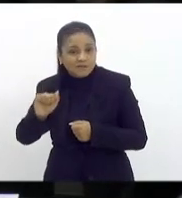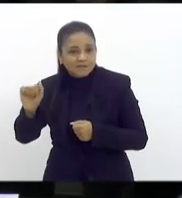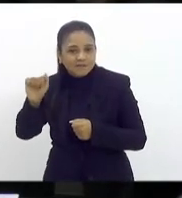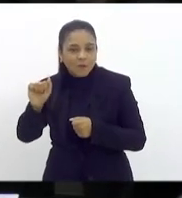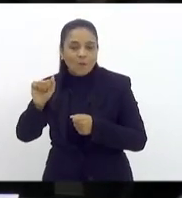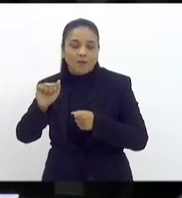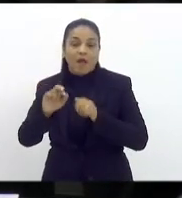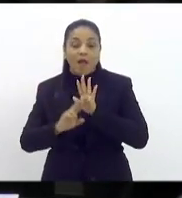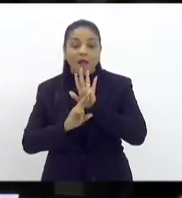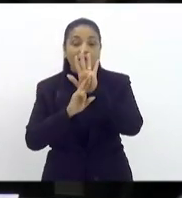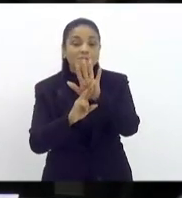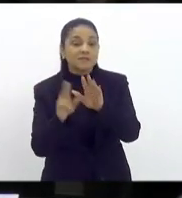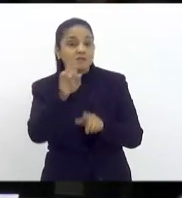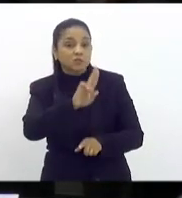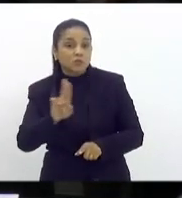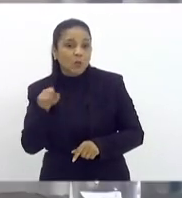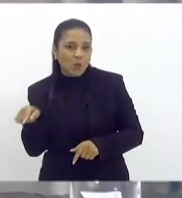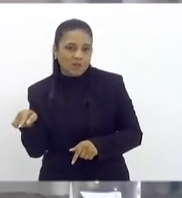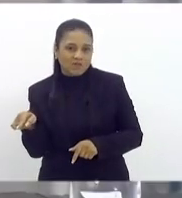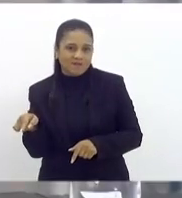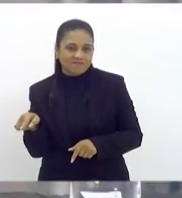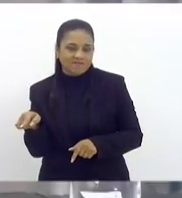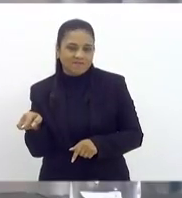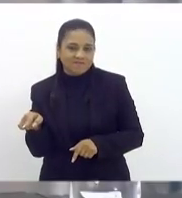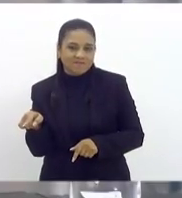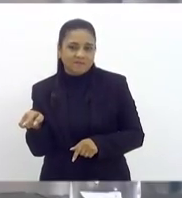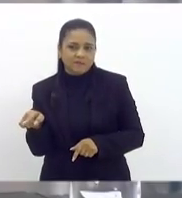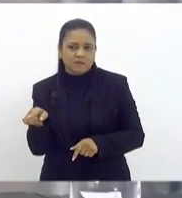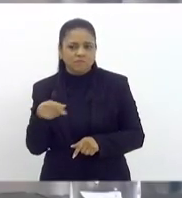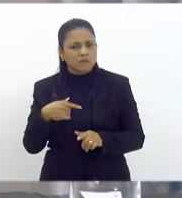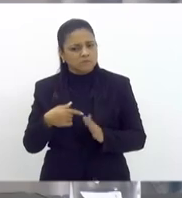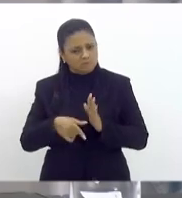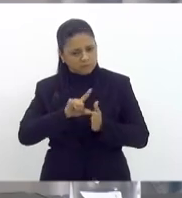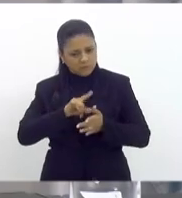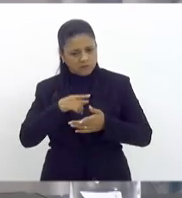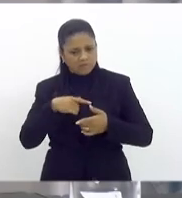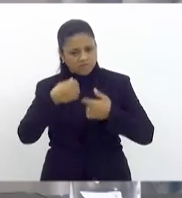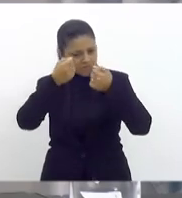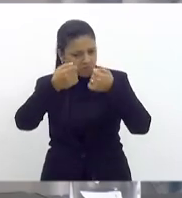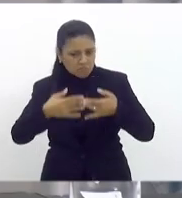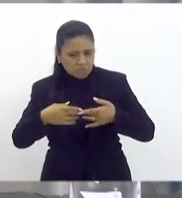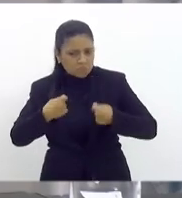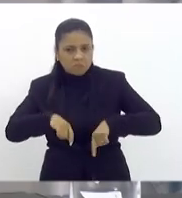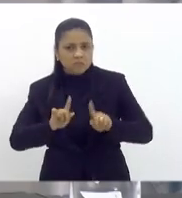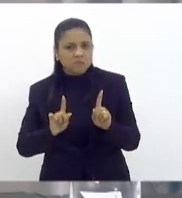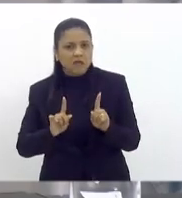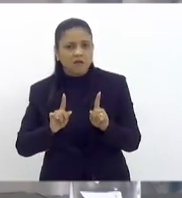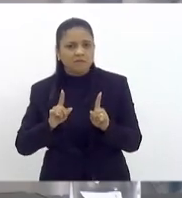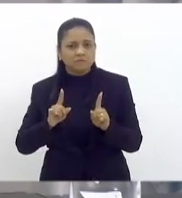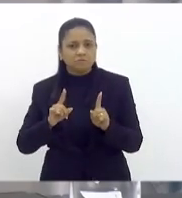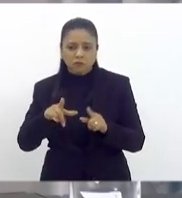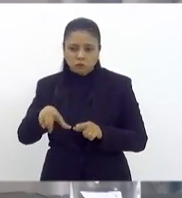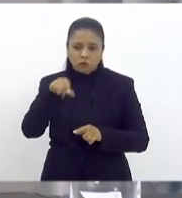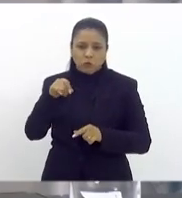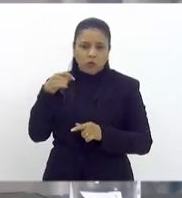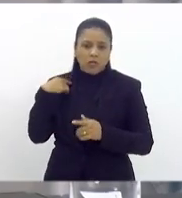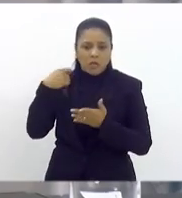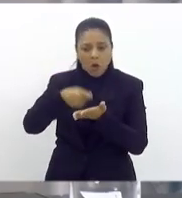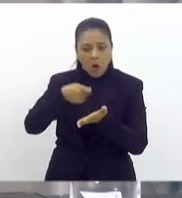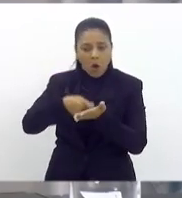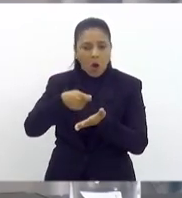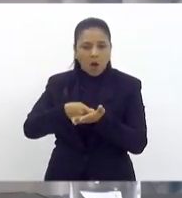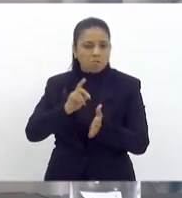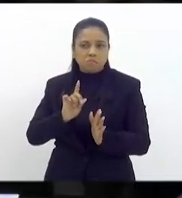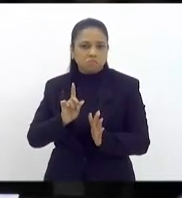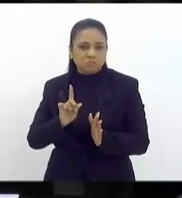nome. Não, mas peraí, você falou que ele não precisava, ele podia escolher, por exemplo, o senhor para defender os direitos autorais dele e fazer a